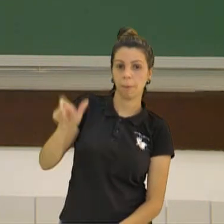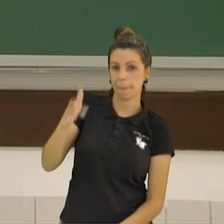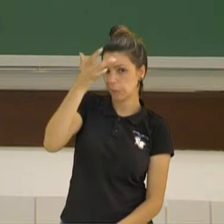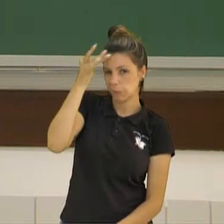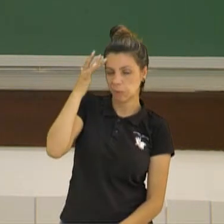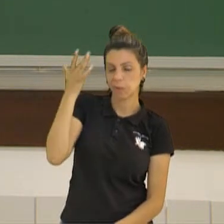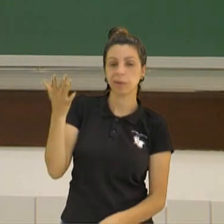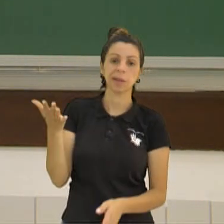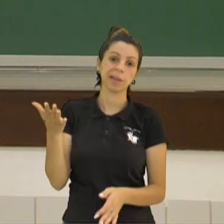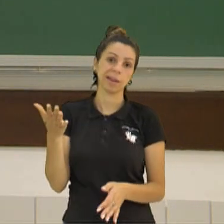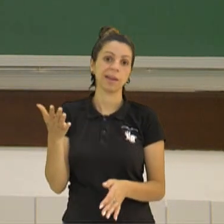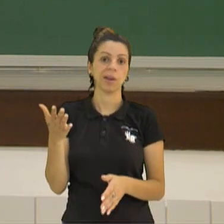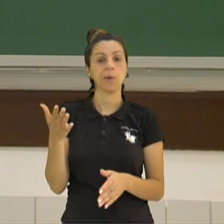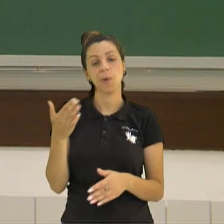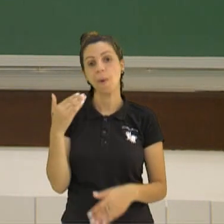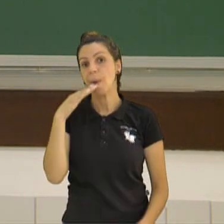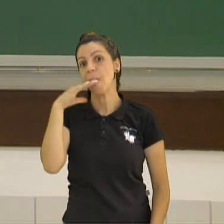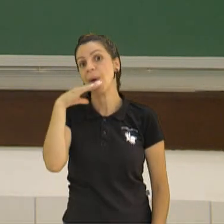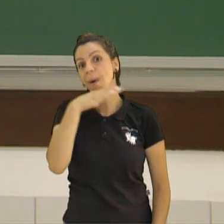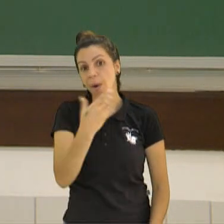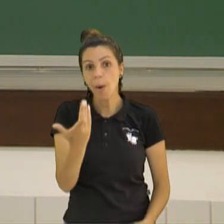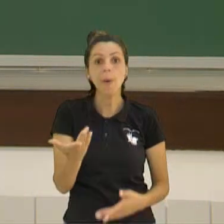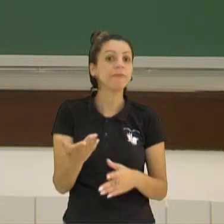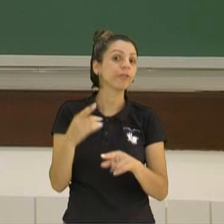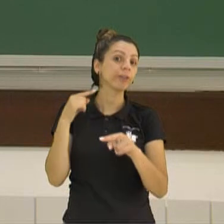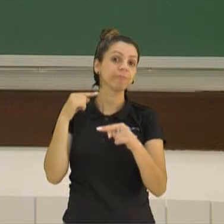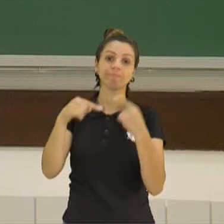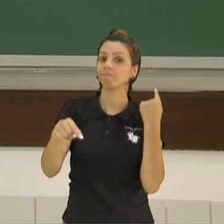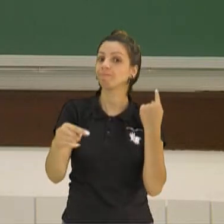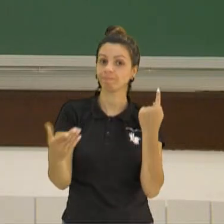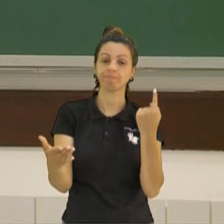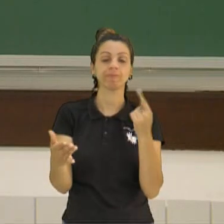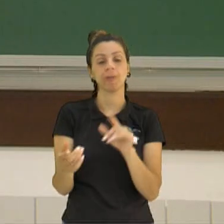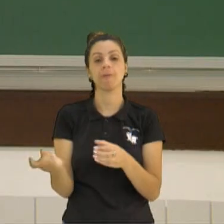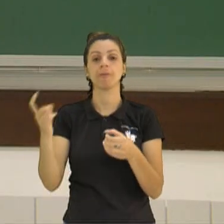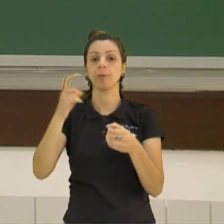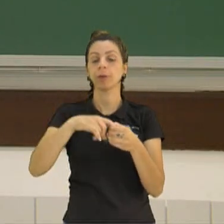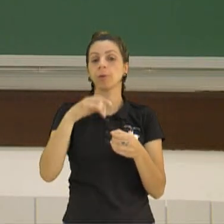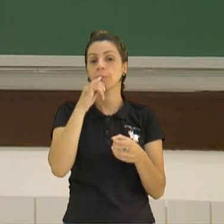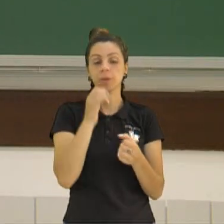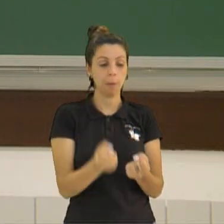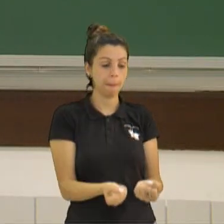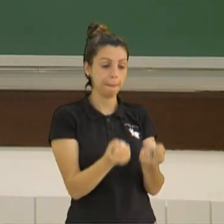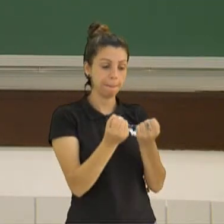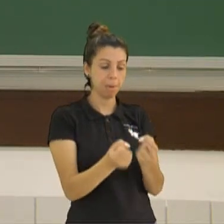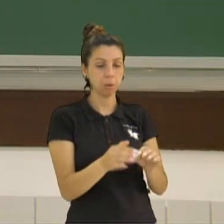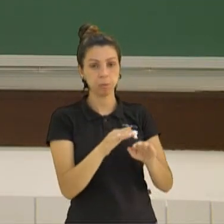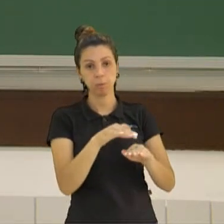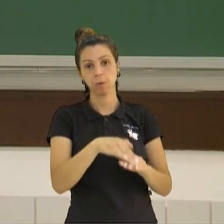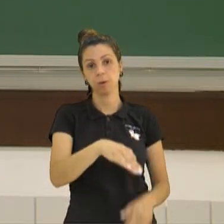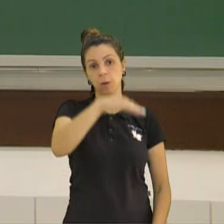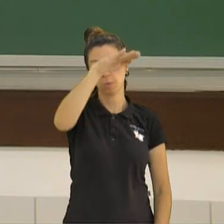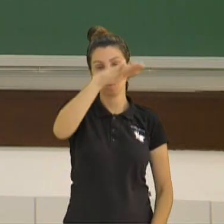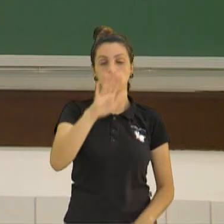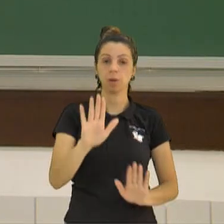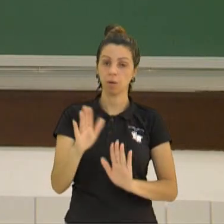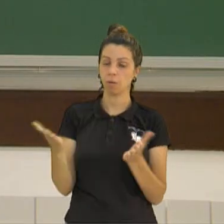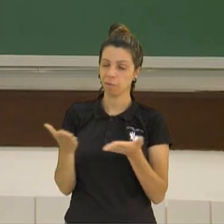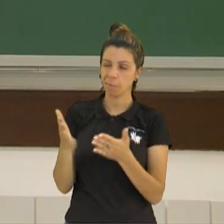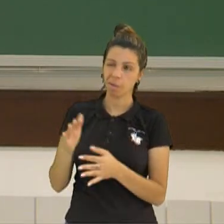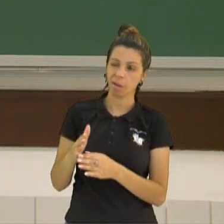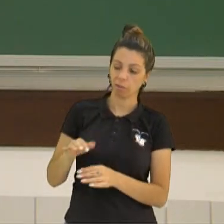Claro que são grandezas não proporcionais, né? Voltando lá na história da massa e da altura, vamos pensar agora na idade e na